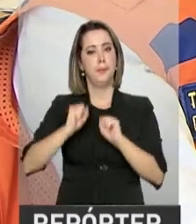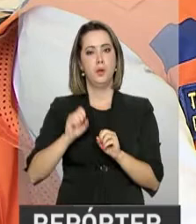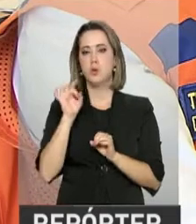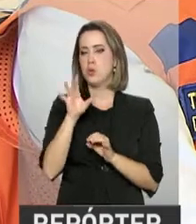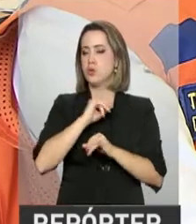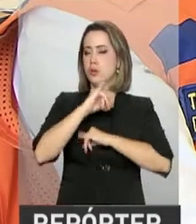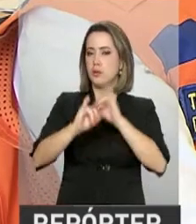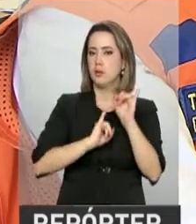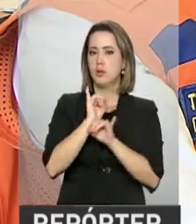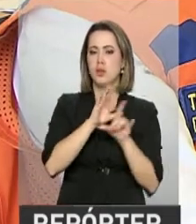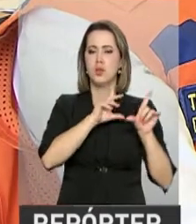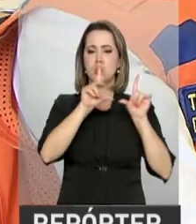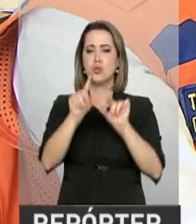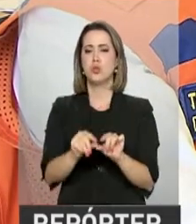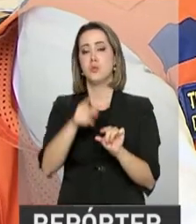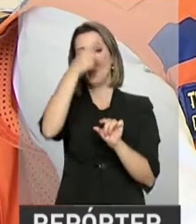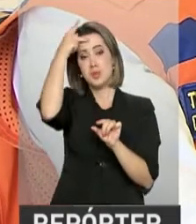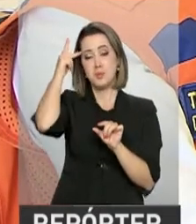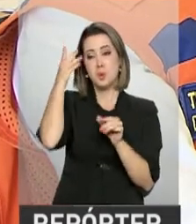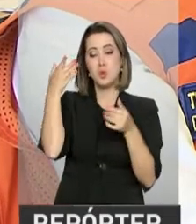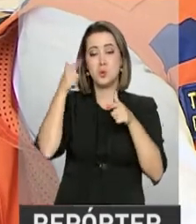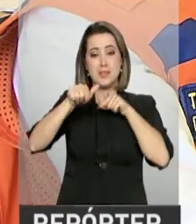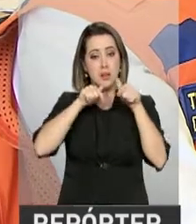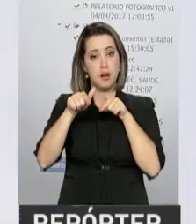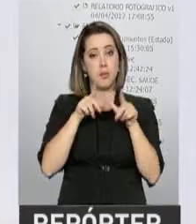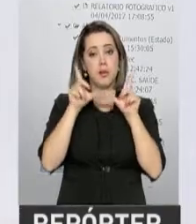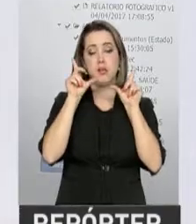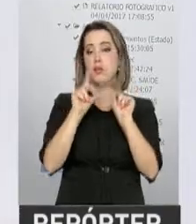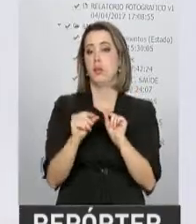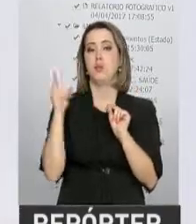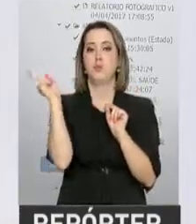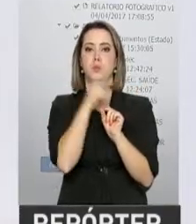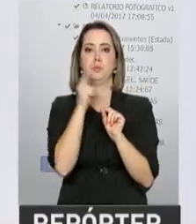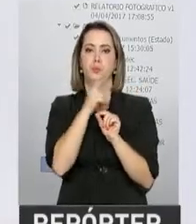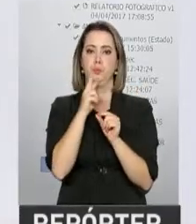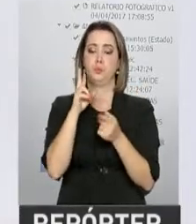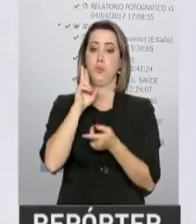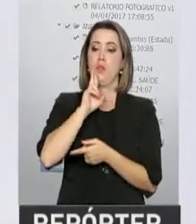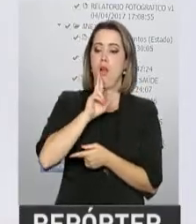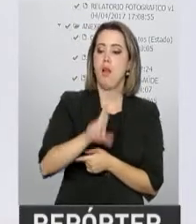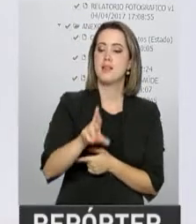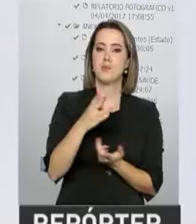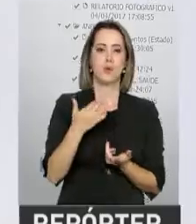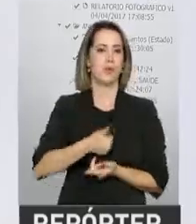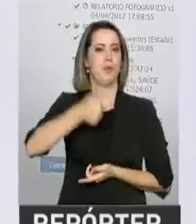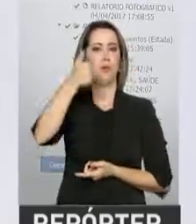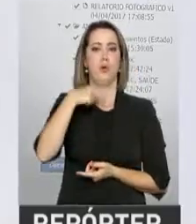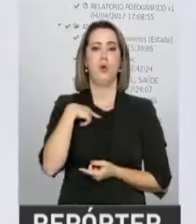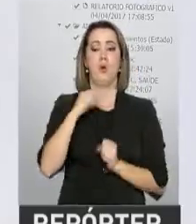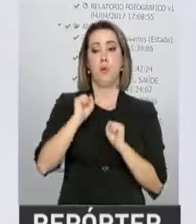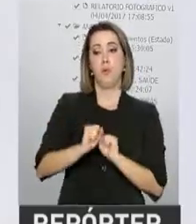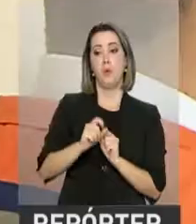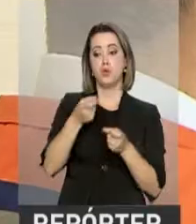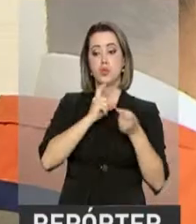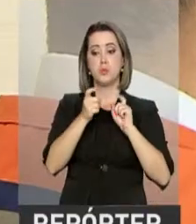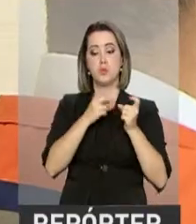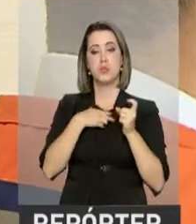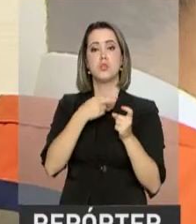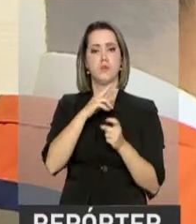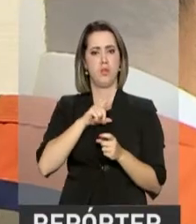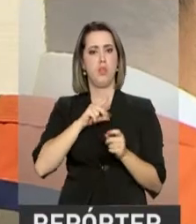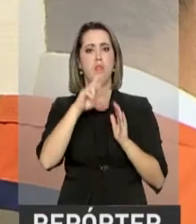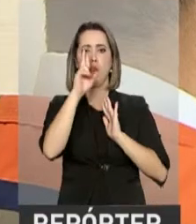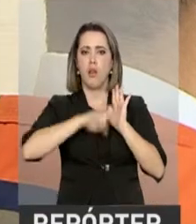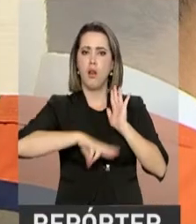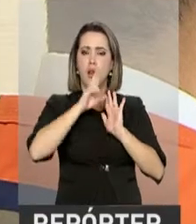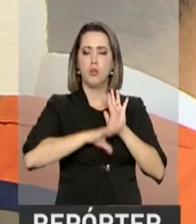de pessoas envolvidas no processo reduzindo o tempo para a resposta à mudança oferece a possibilidade do gestor tem relatórios que garantem ele